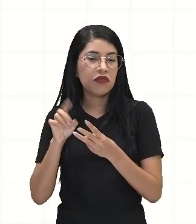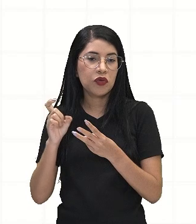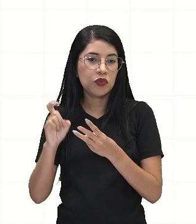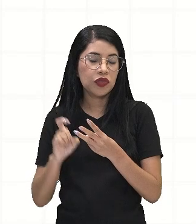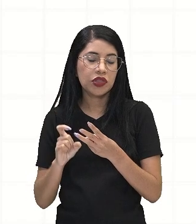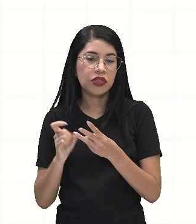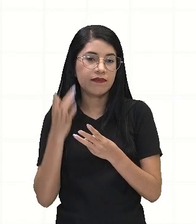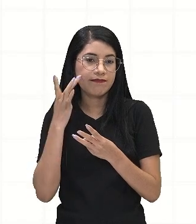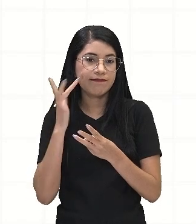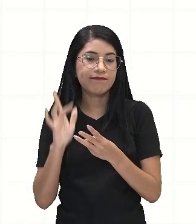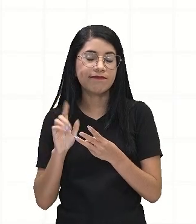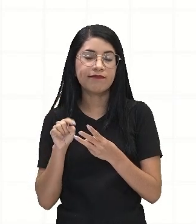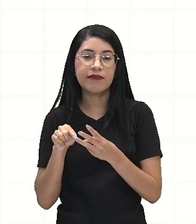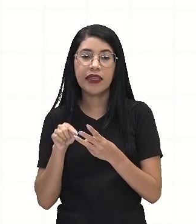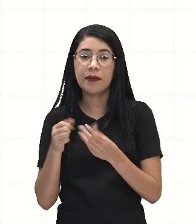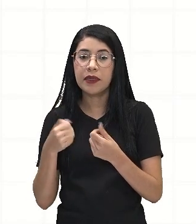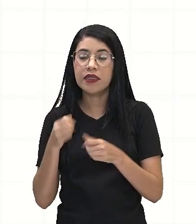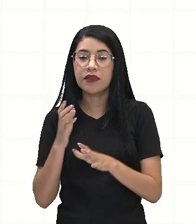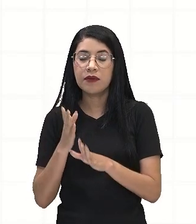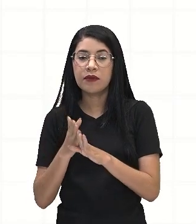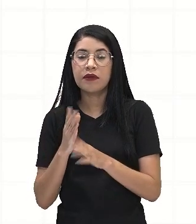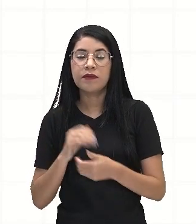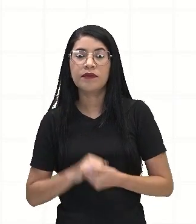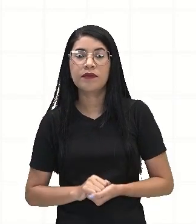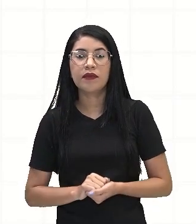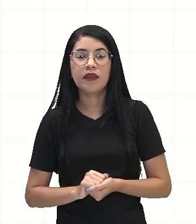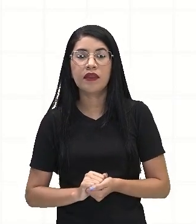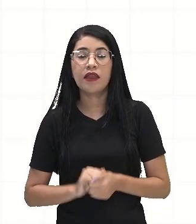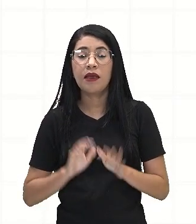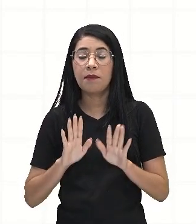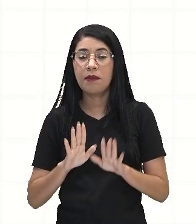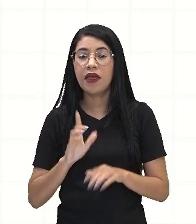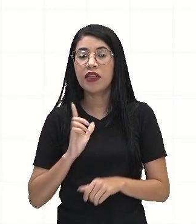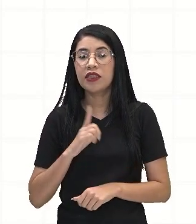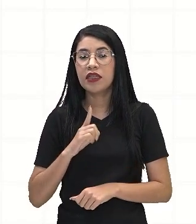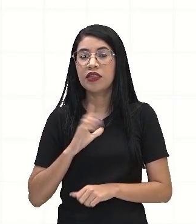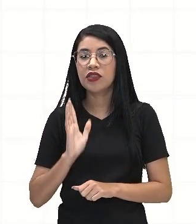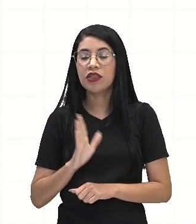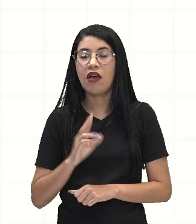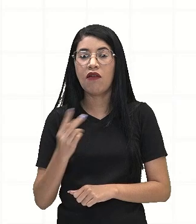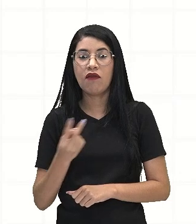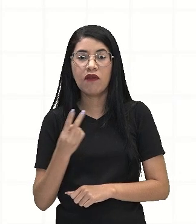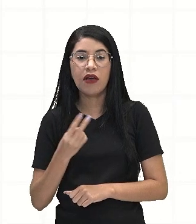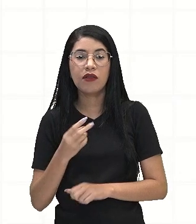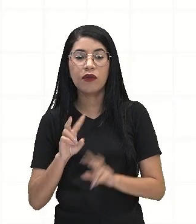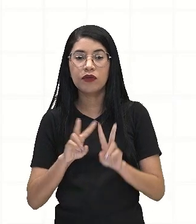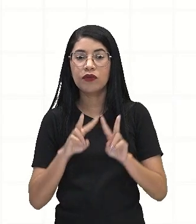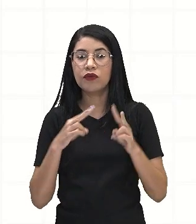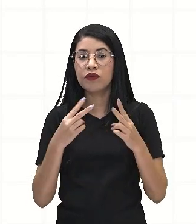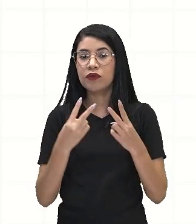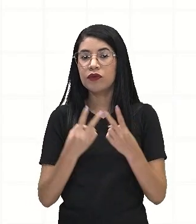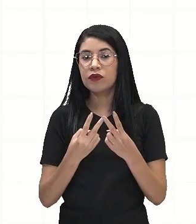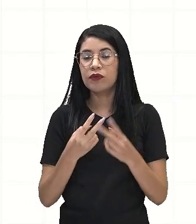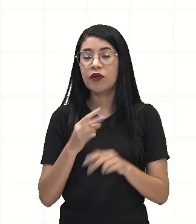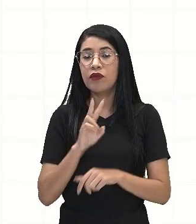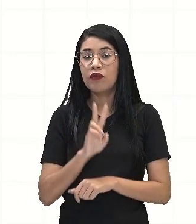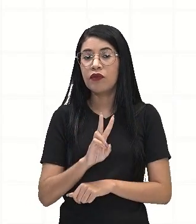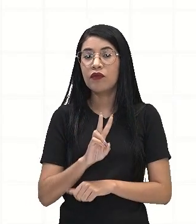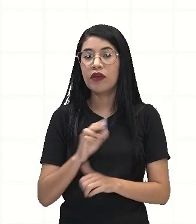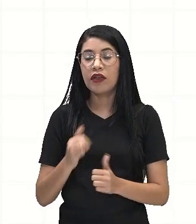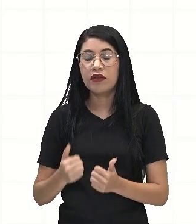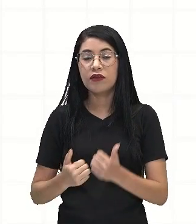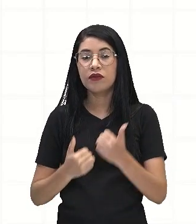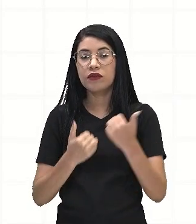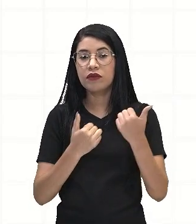volume. Aí a questão já me deu aqui quanto que vale esse V de volume, né? Foi